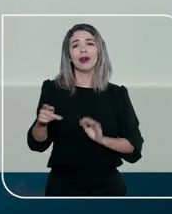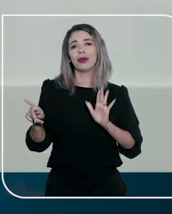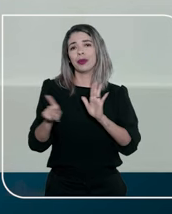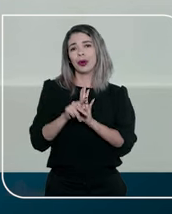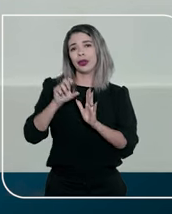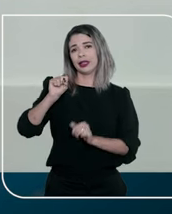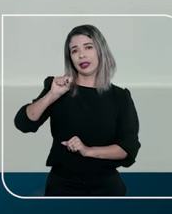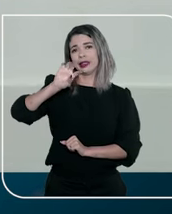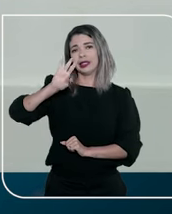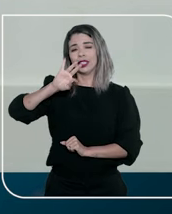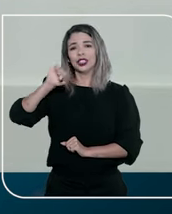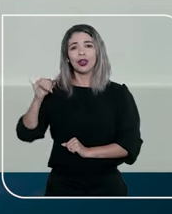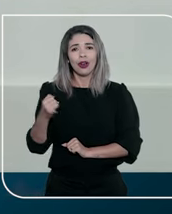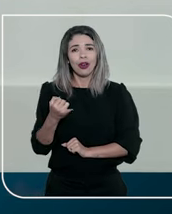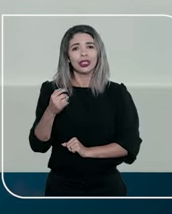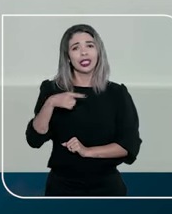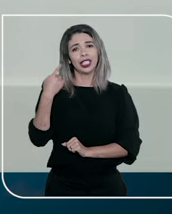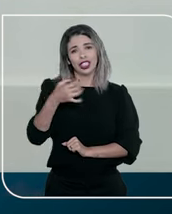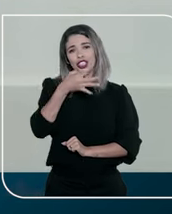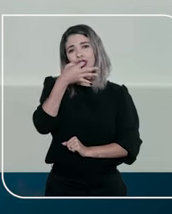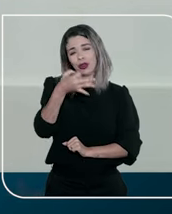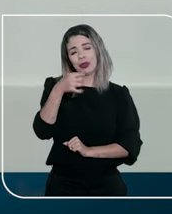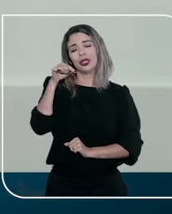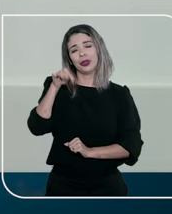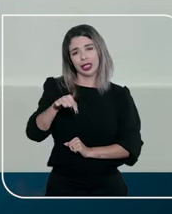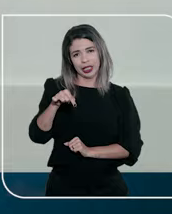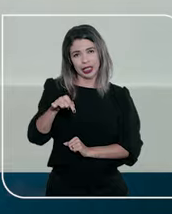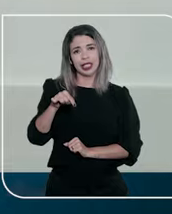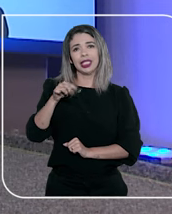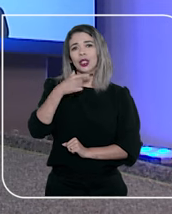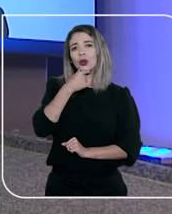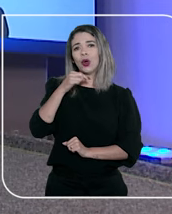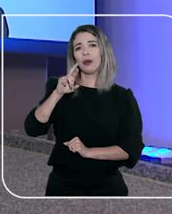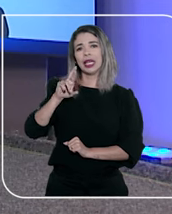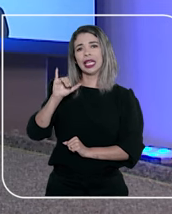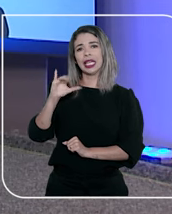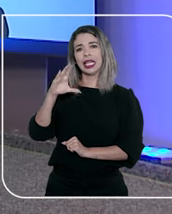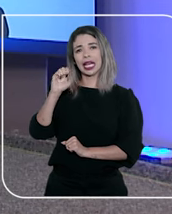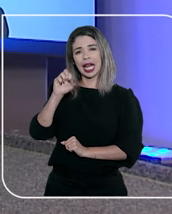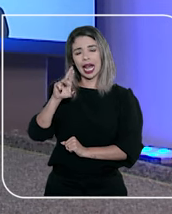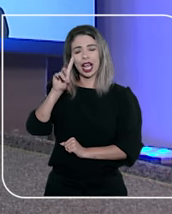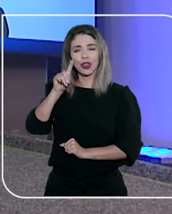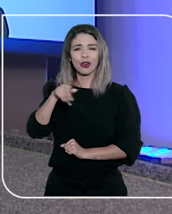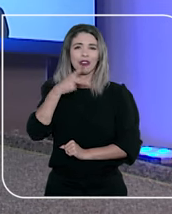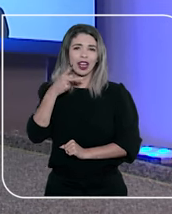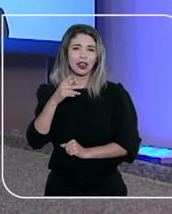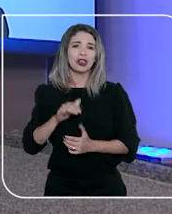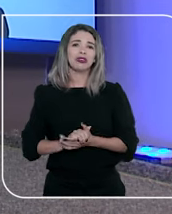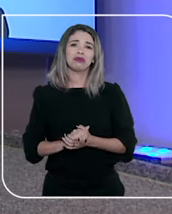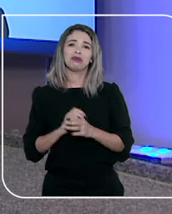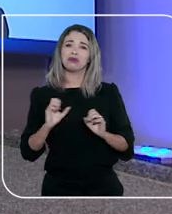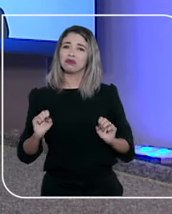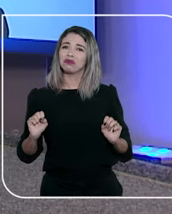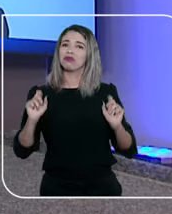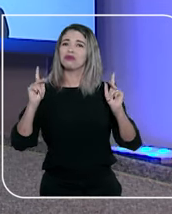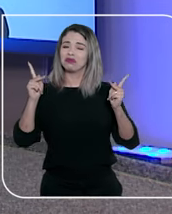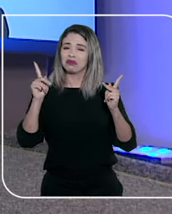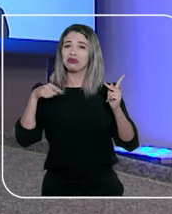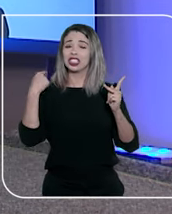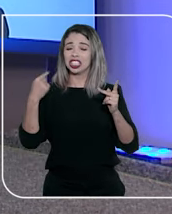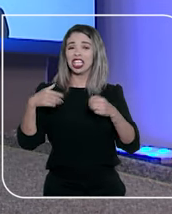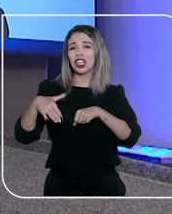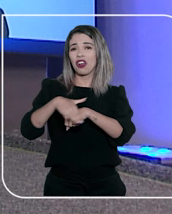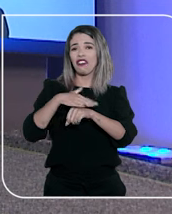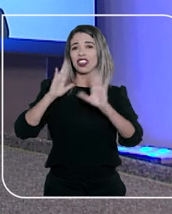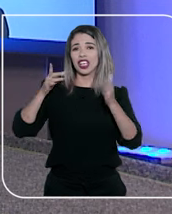nós comentamos, que o doutor Ricardo, em especial, comentou muito aqui conosco. Ok, nós conversamos com o advogado e diretor